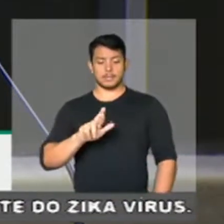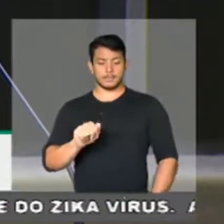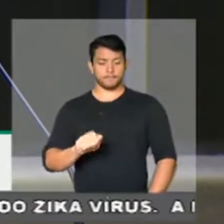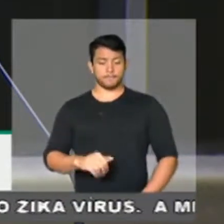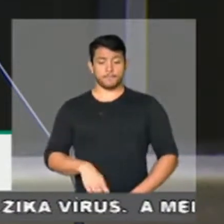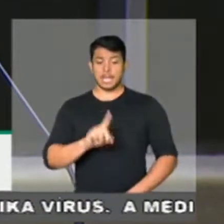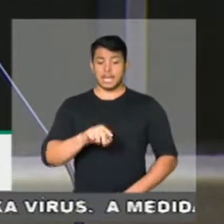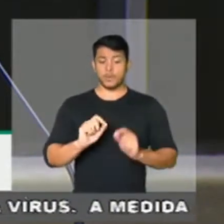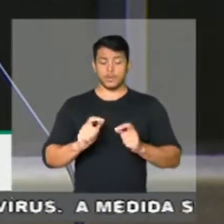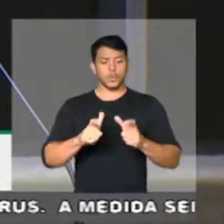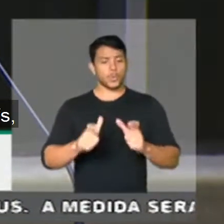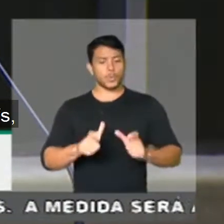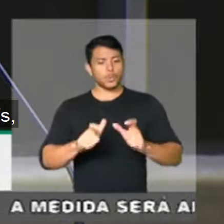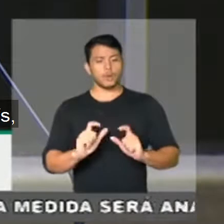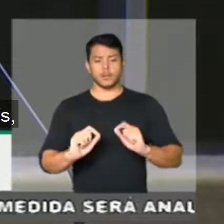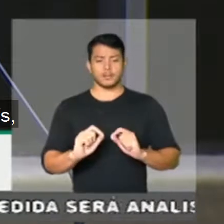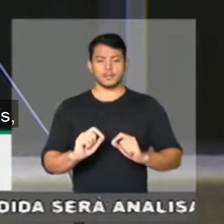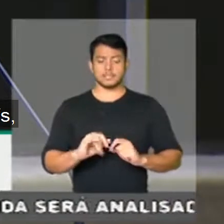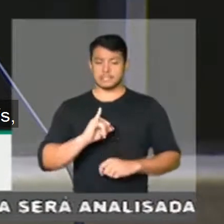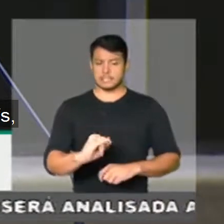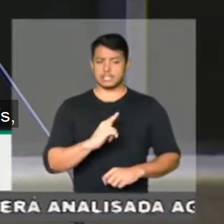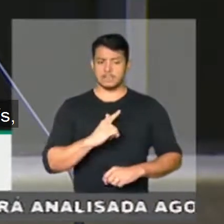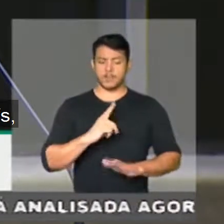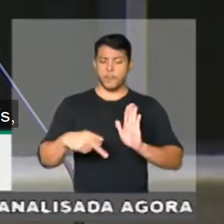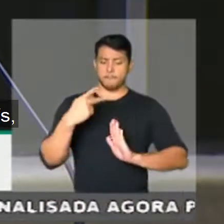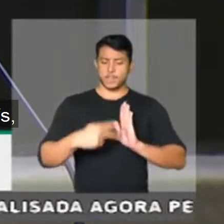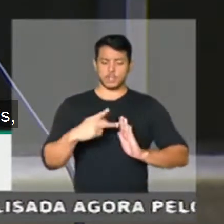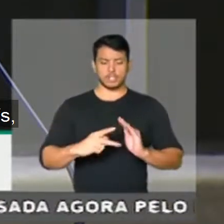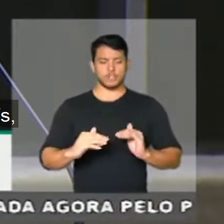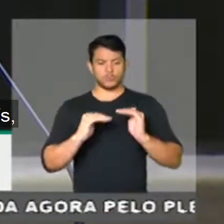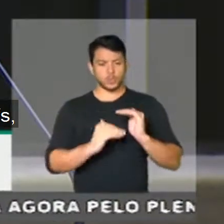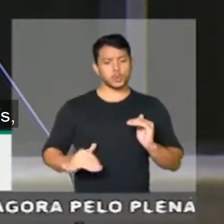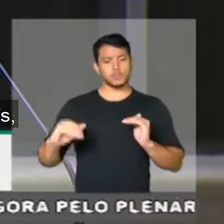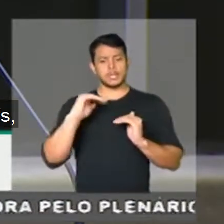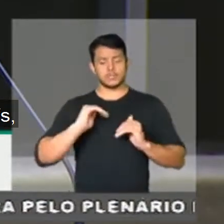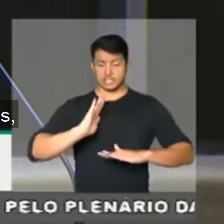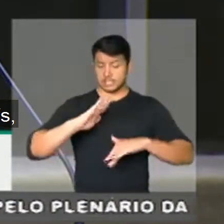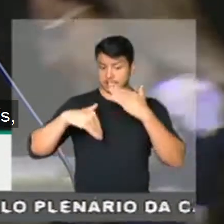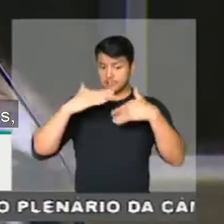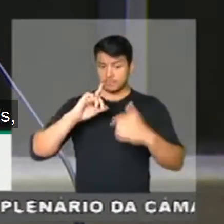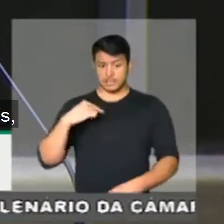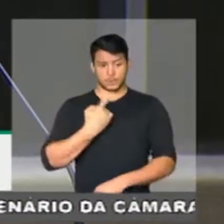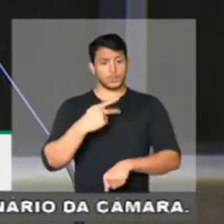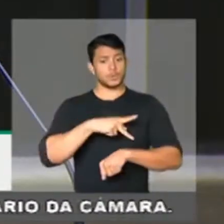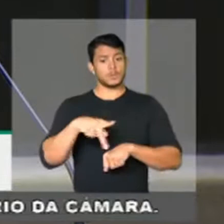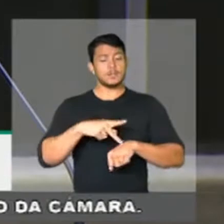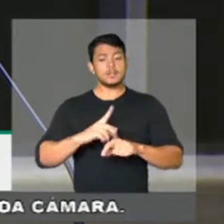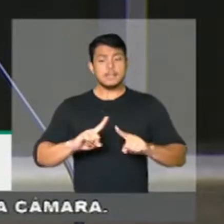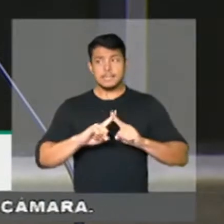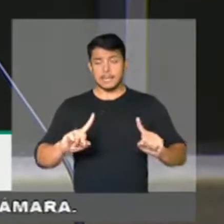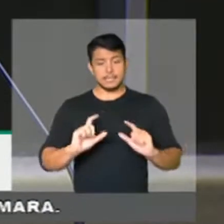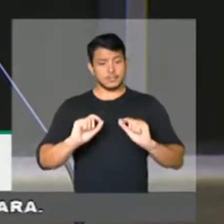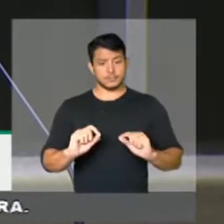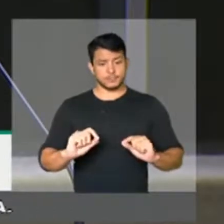nenhuma, pode ser aprimorado com um projeto soberano de desenvolvimento aeroespacial do nosso país, mas que, de